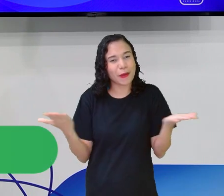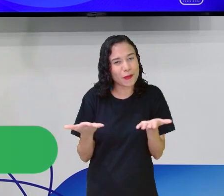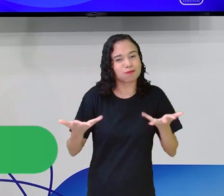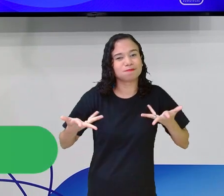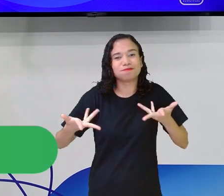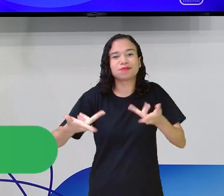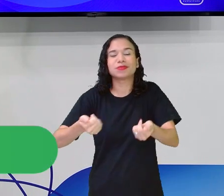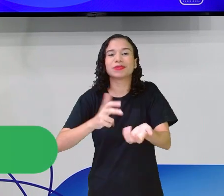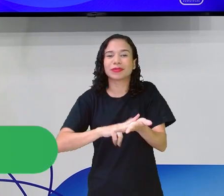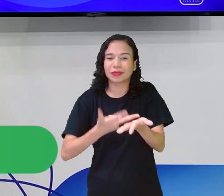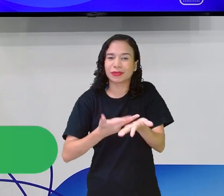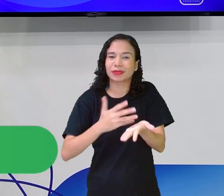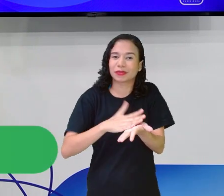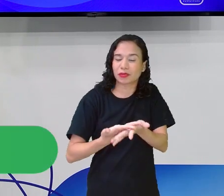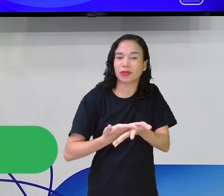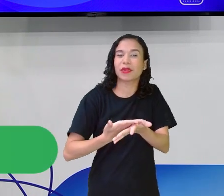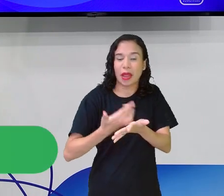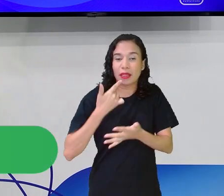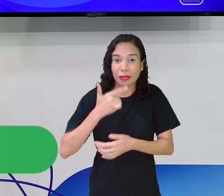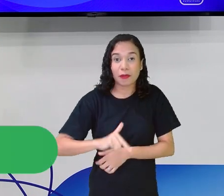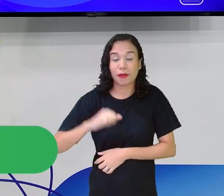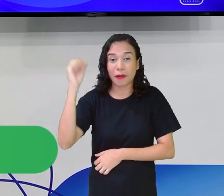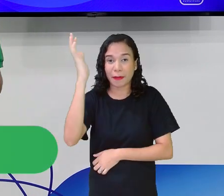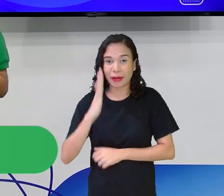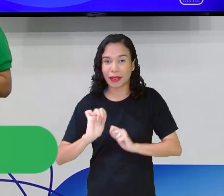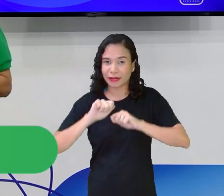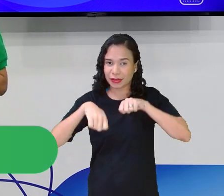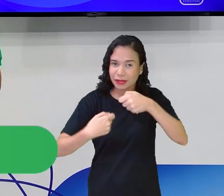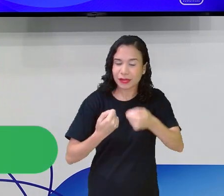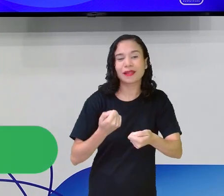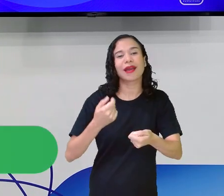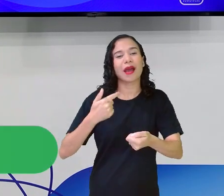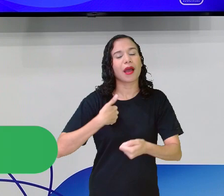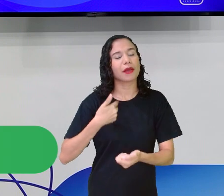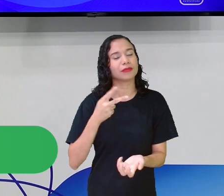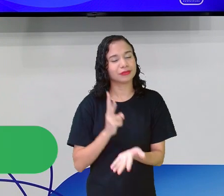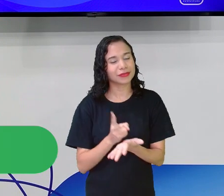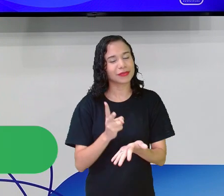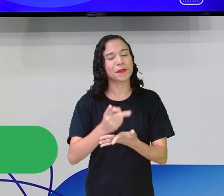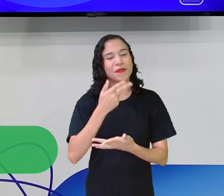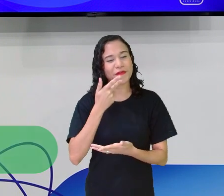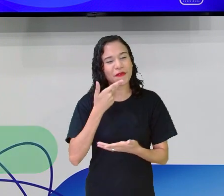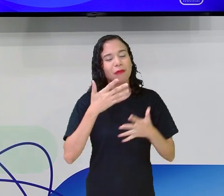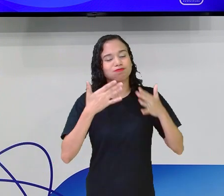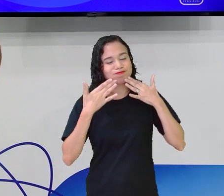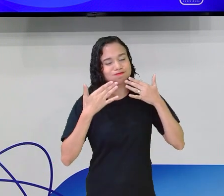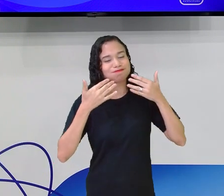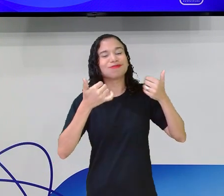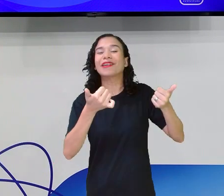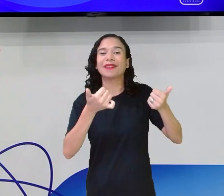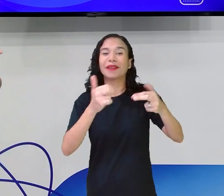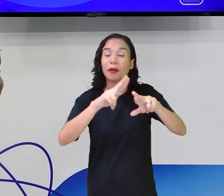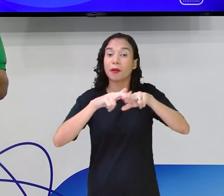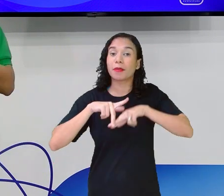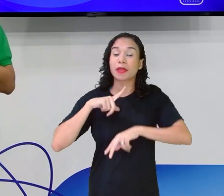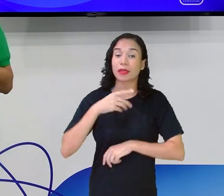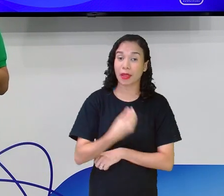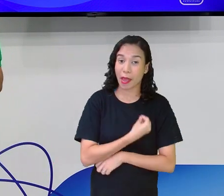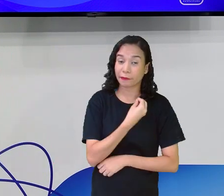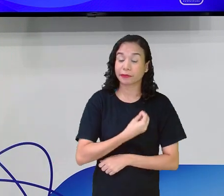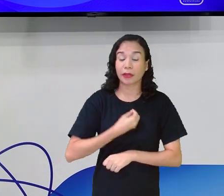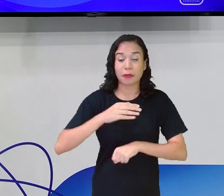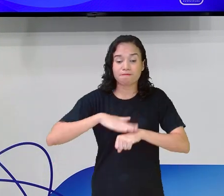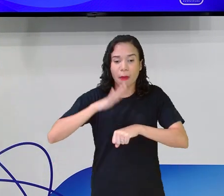né? Interpretação de Libras, trabalho excepcional, que eu não canso de elogiar. É o que permite que